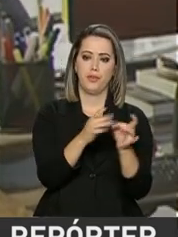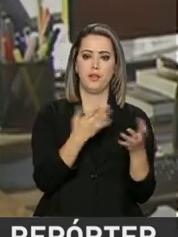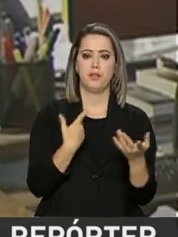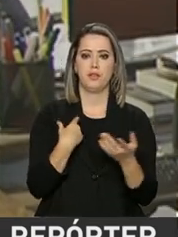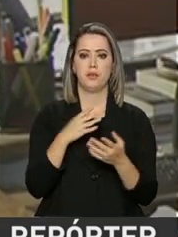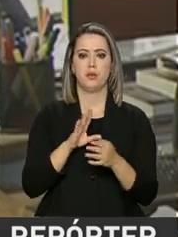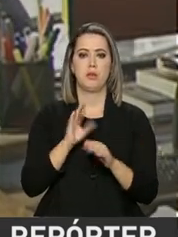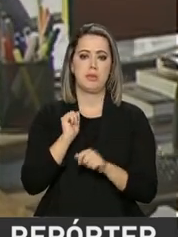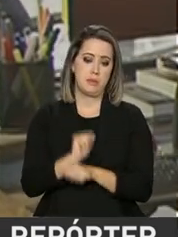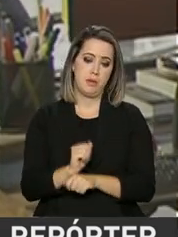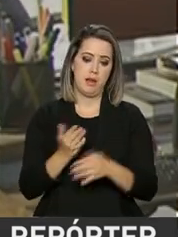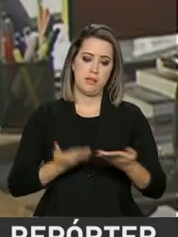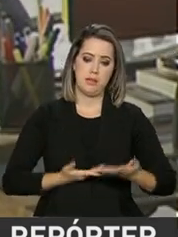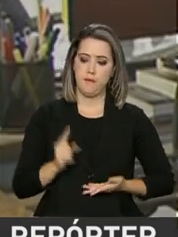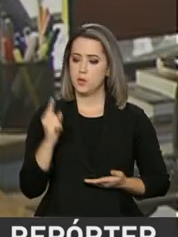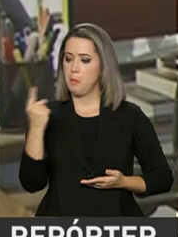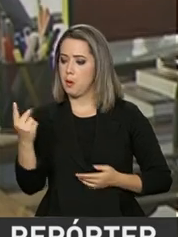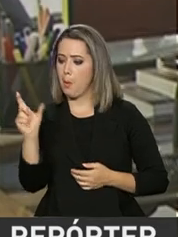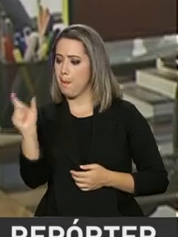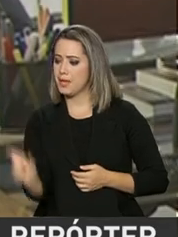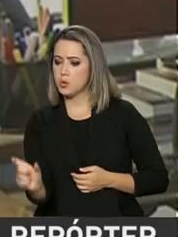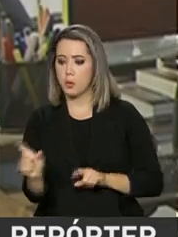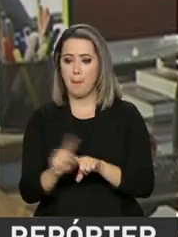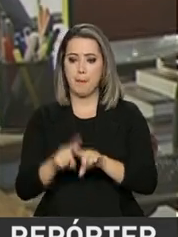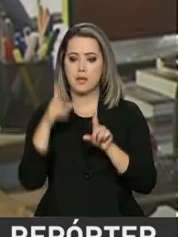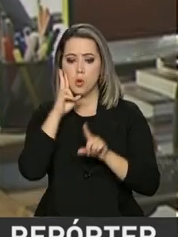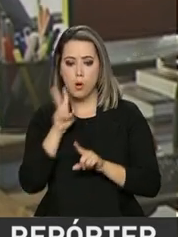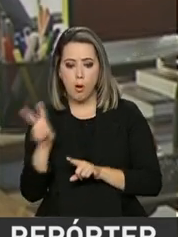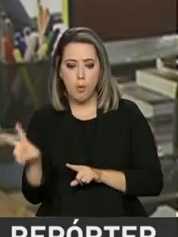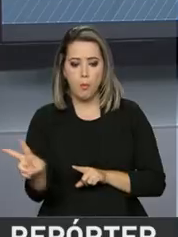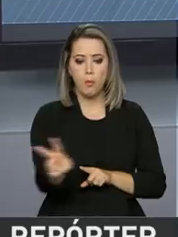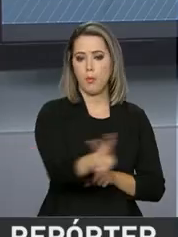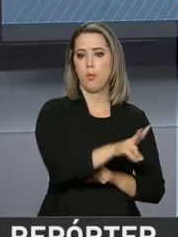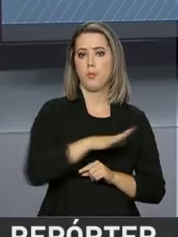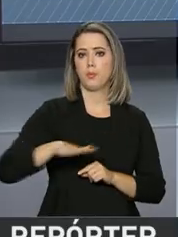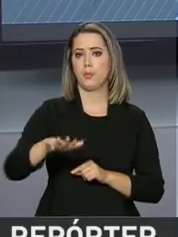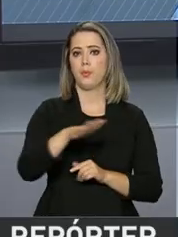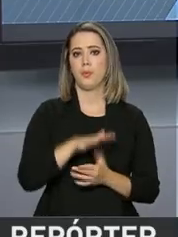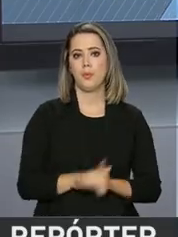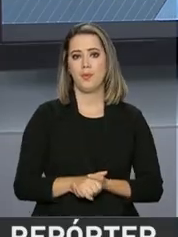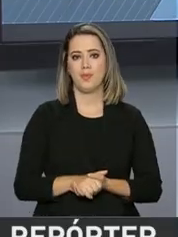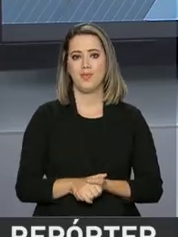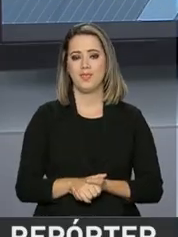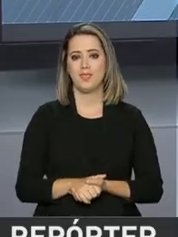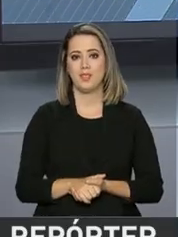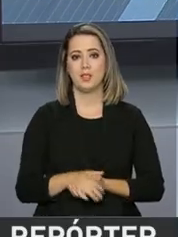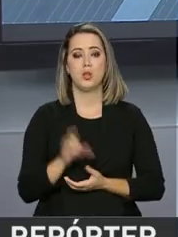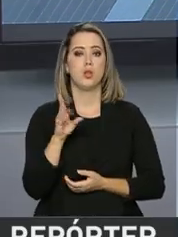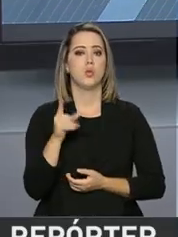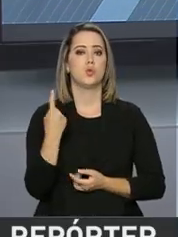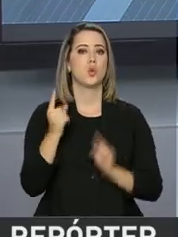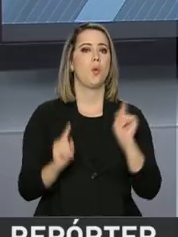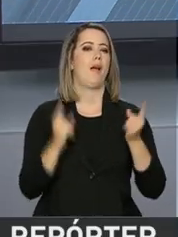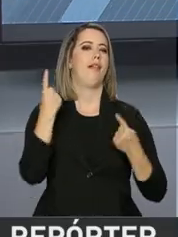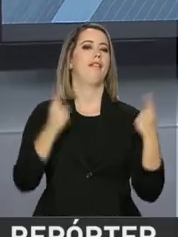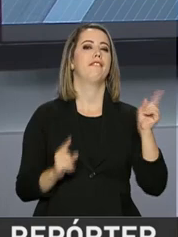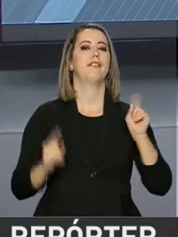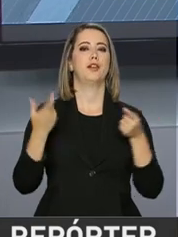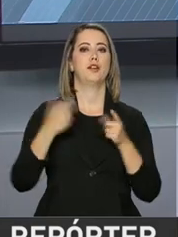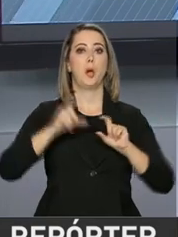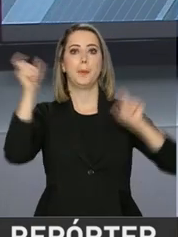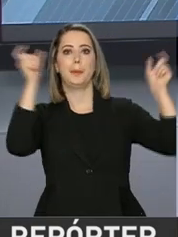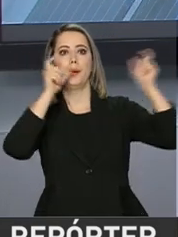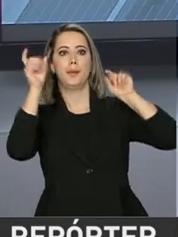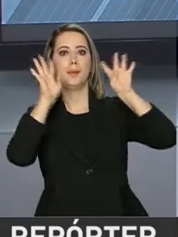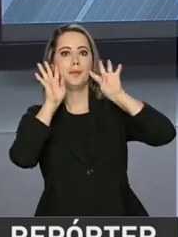serviços para um cliente específico, olha para o mercado e traz inovação. Não é só o carnaval que tem atraído os